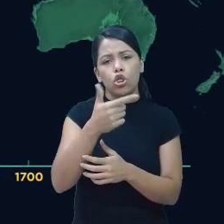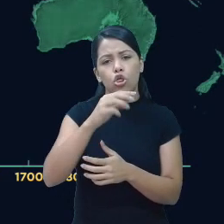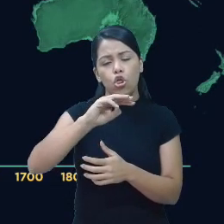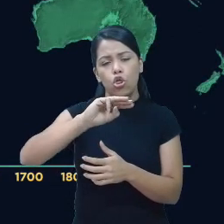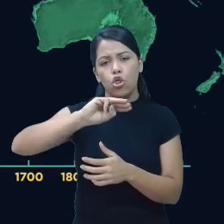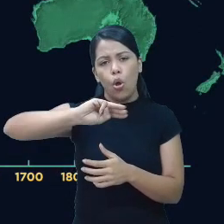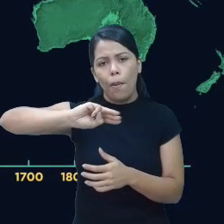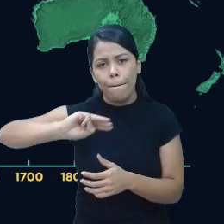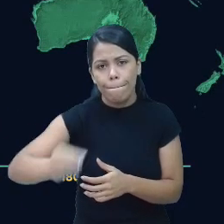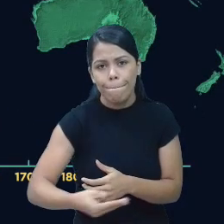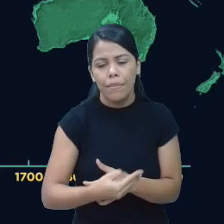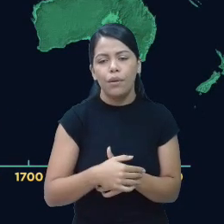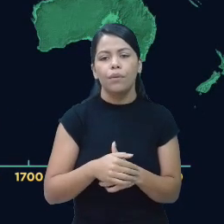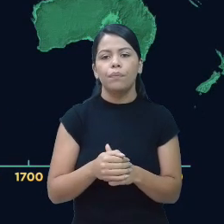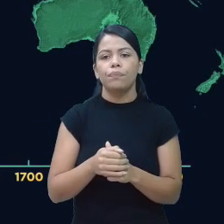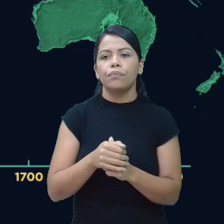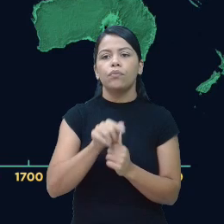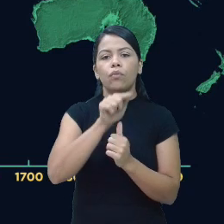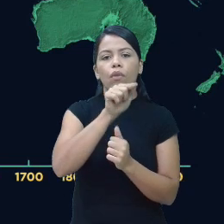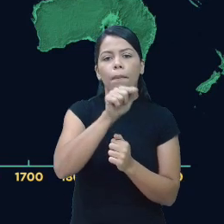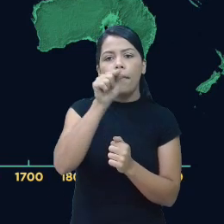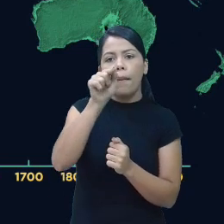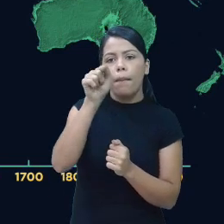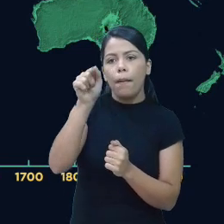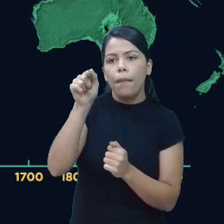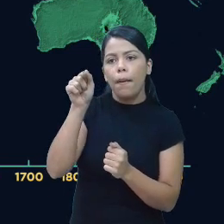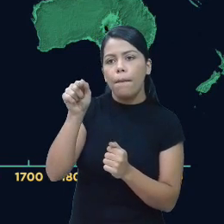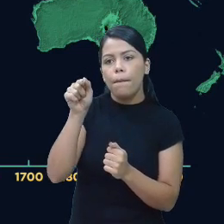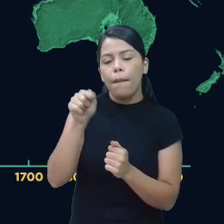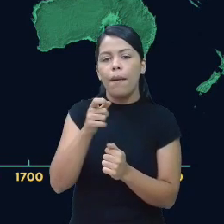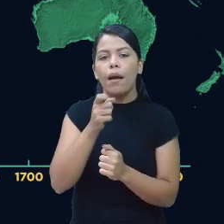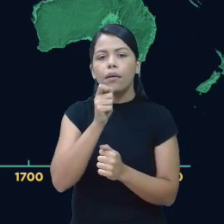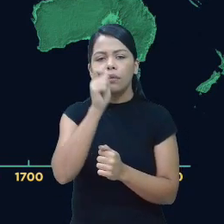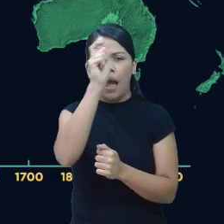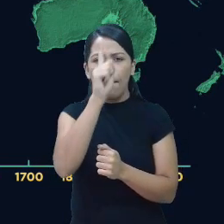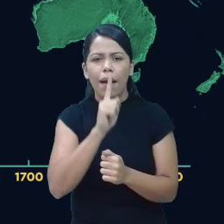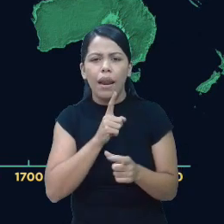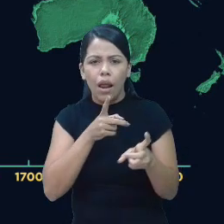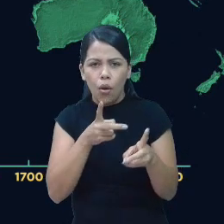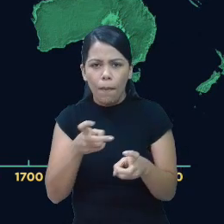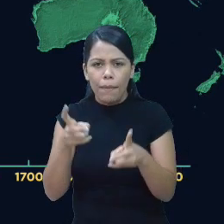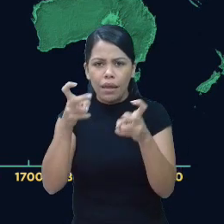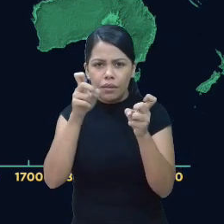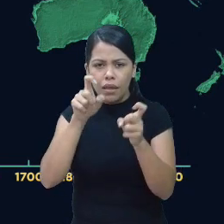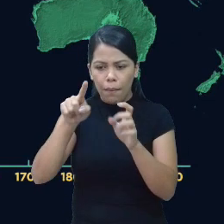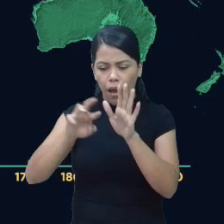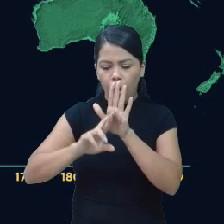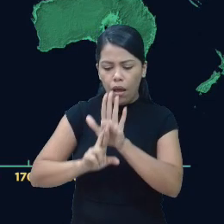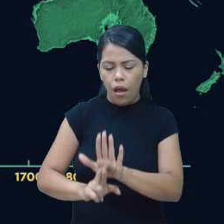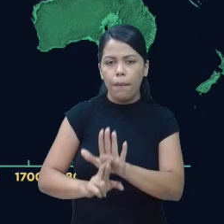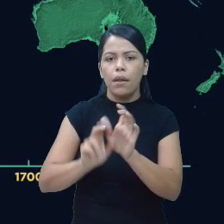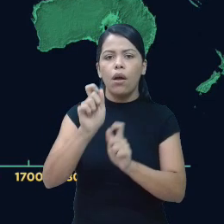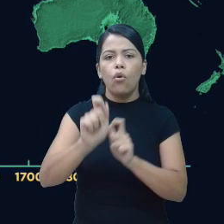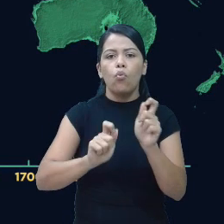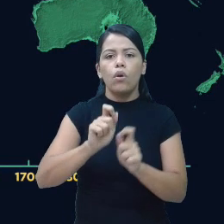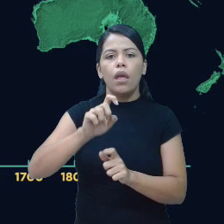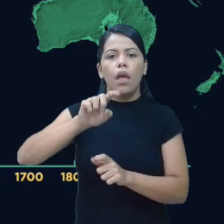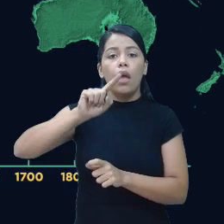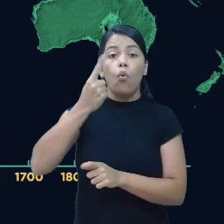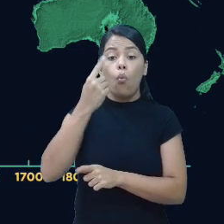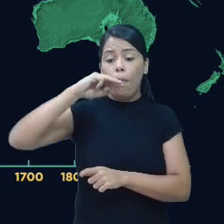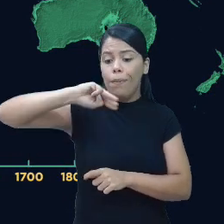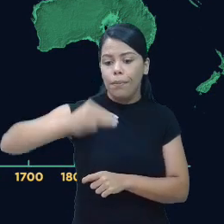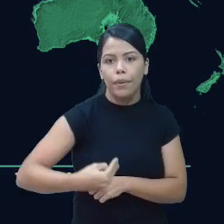cada pontinho amarelo vai representar 1 milhão. E essas imagens que vão aparecendo, esses círculos aí, eles vão